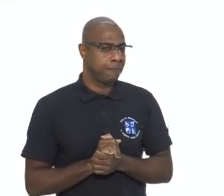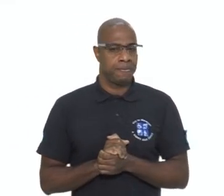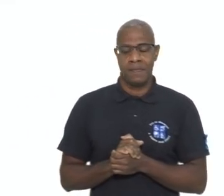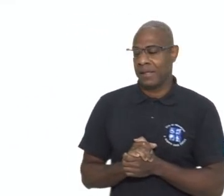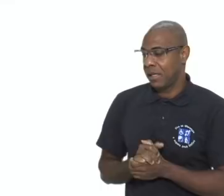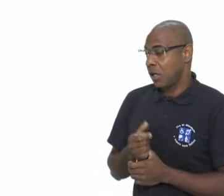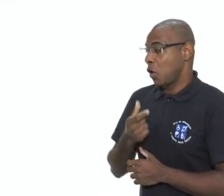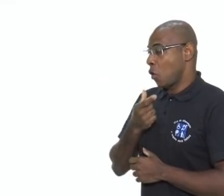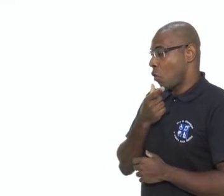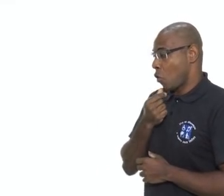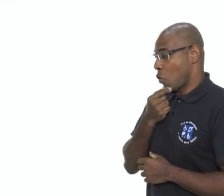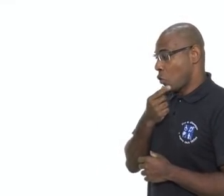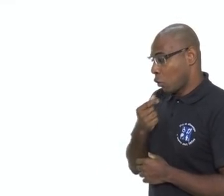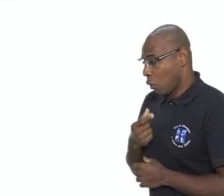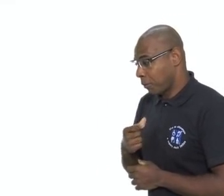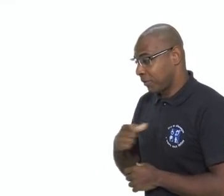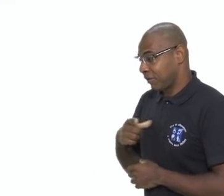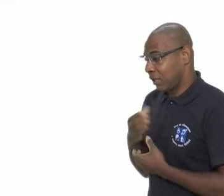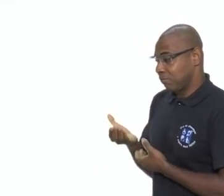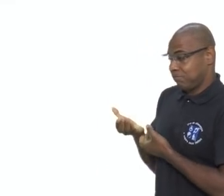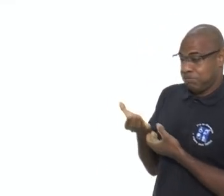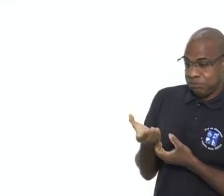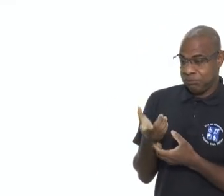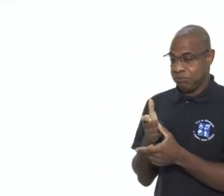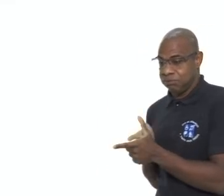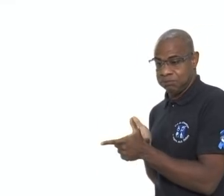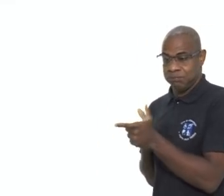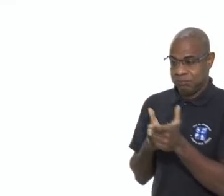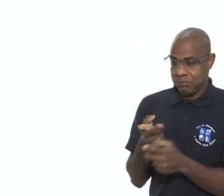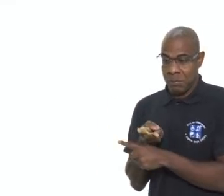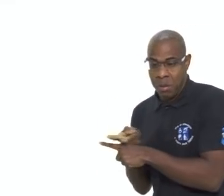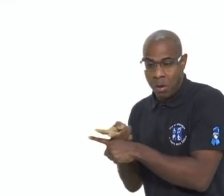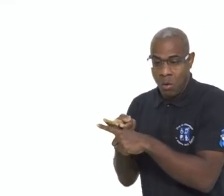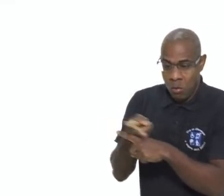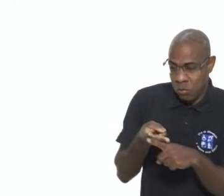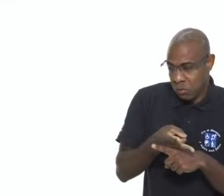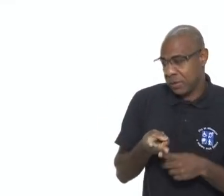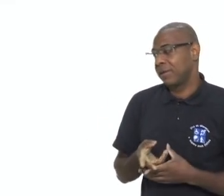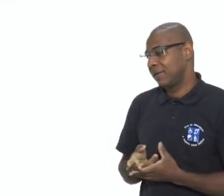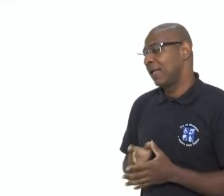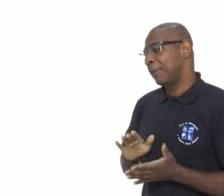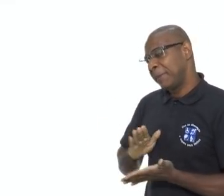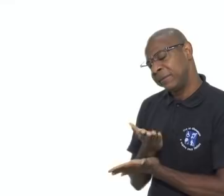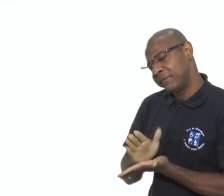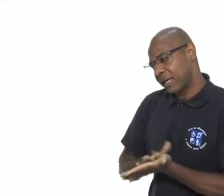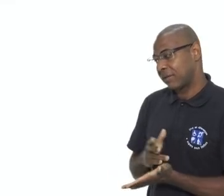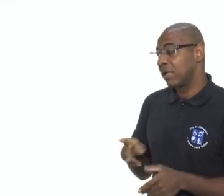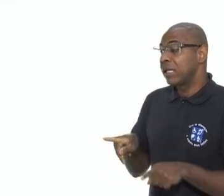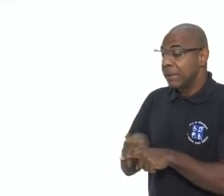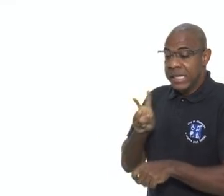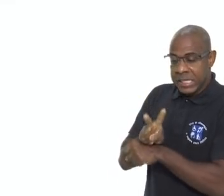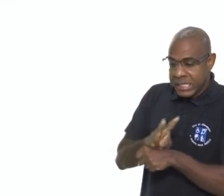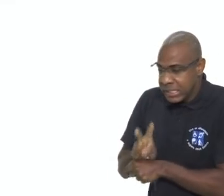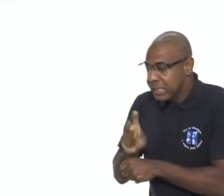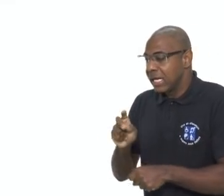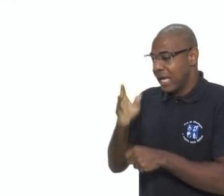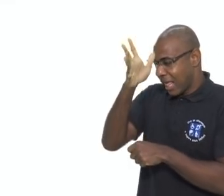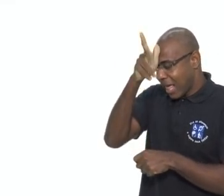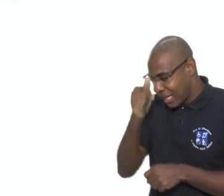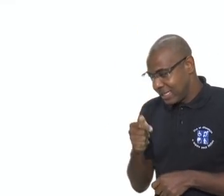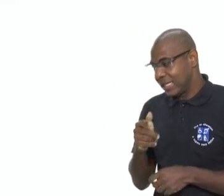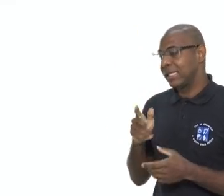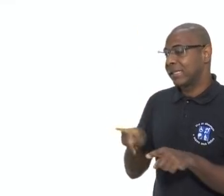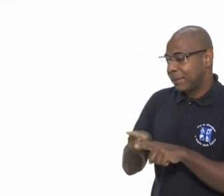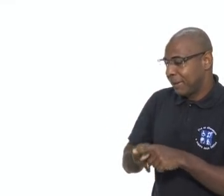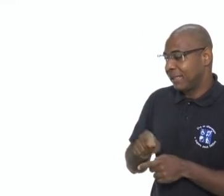disse a raposa, têm fuzis e caçam. É bem cômodo. Criam galinhas também. É a única